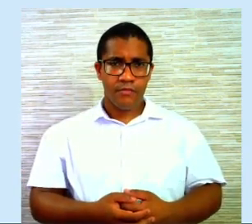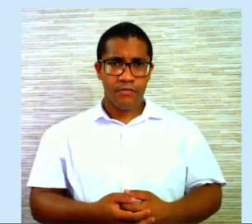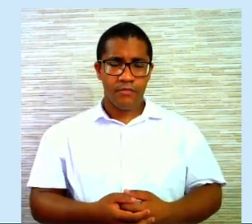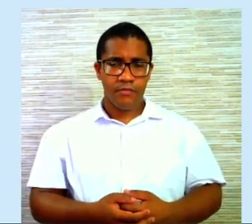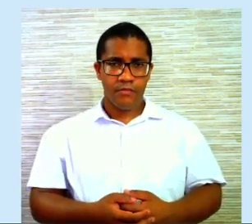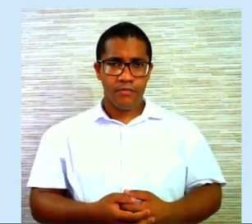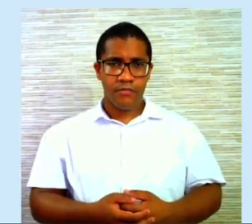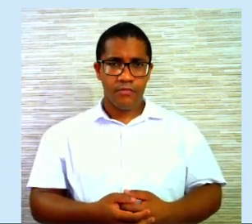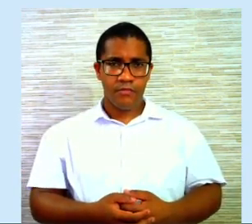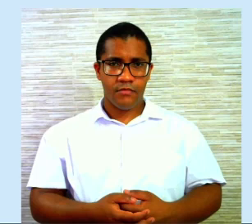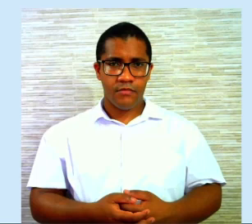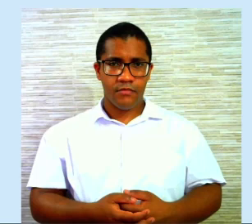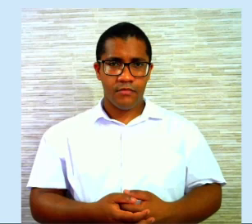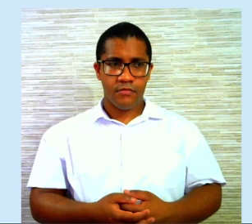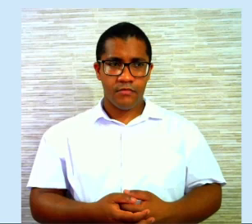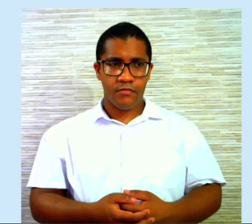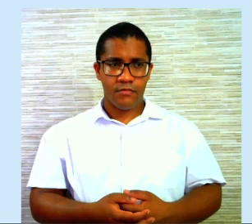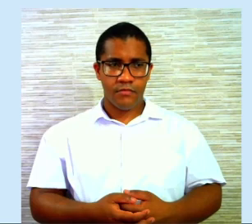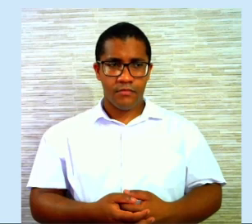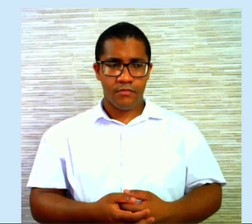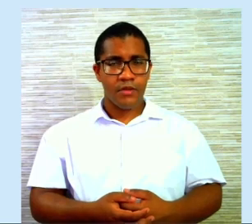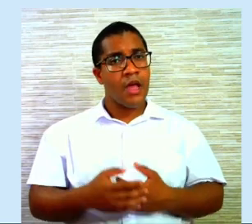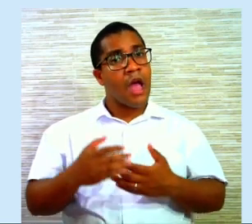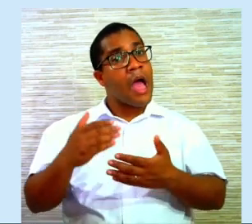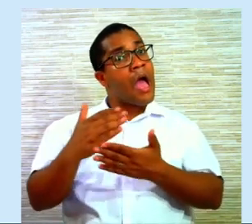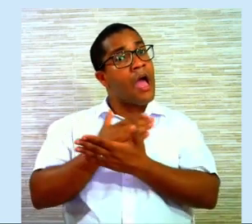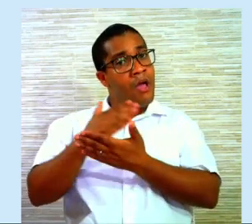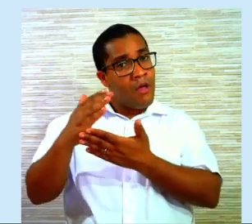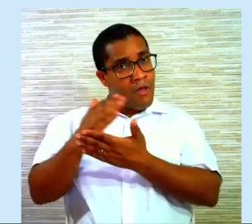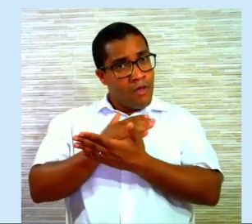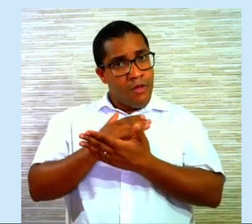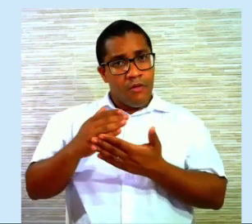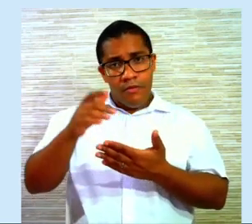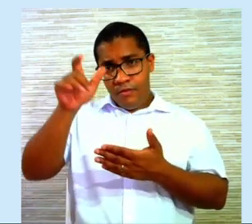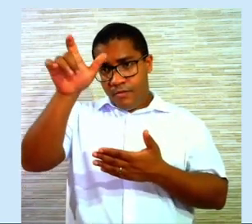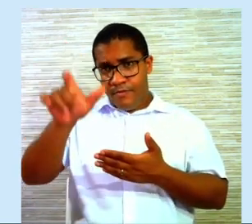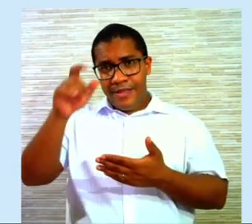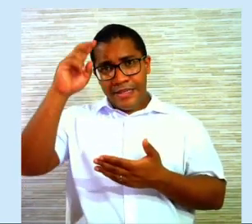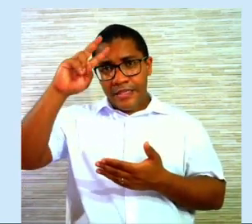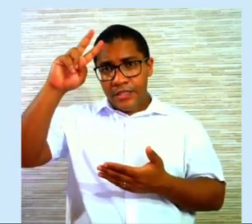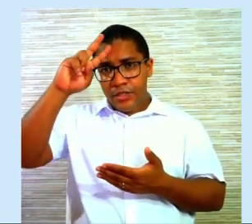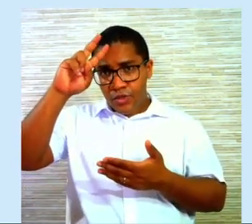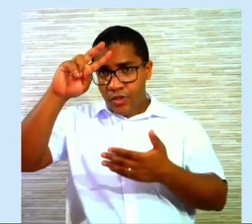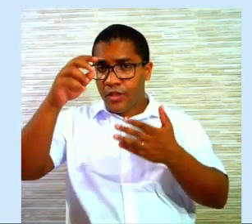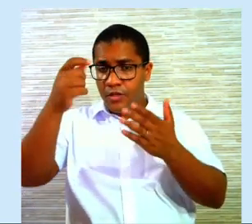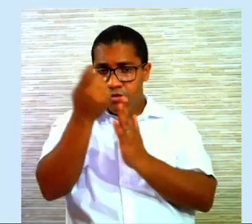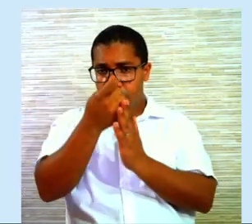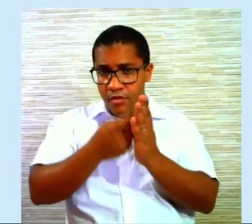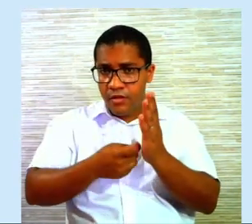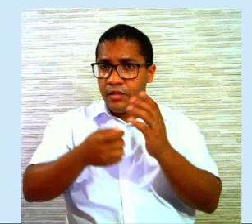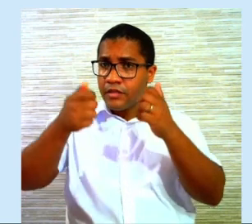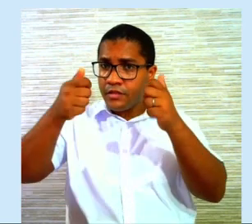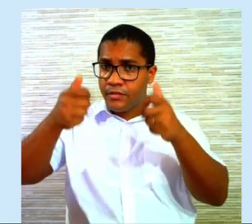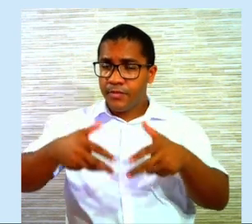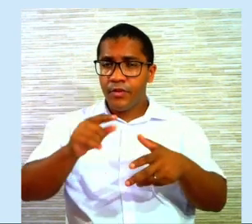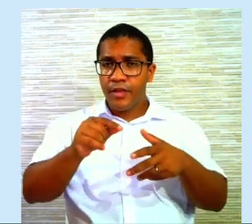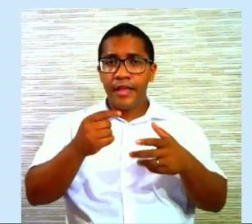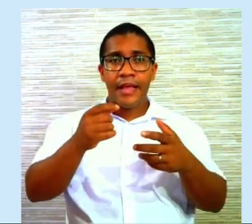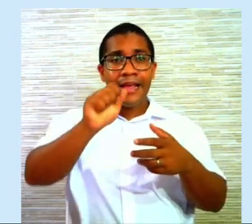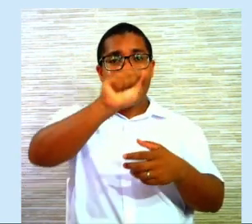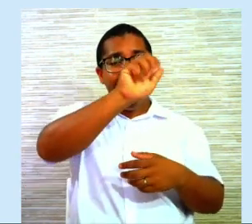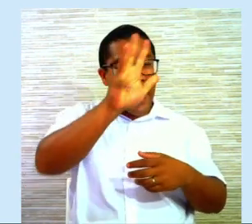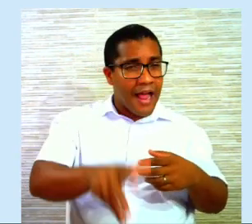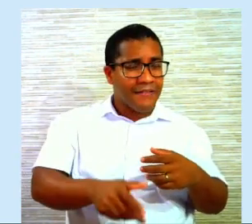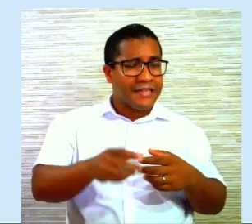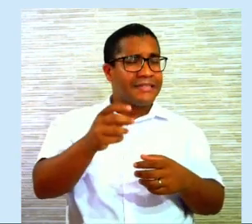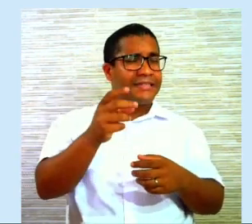com alguns autores, alguns historiadores, a escravidão na África era praticada desde os tempos